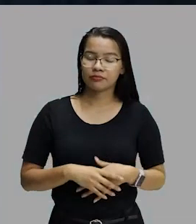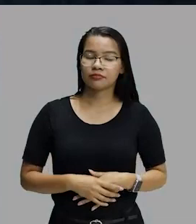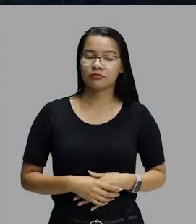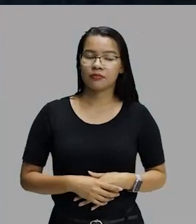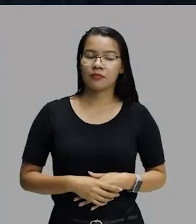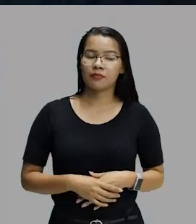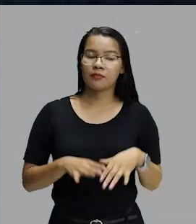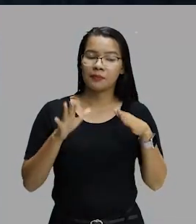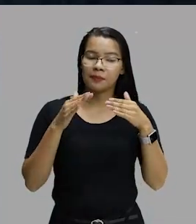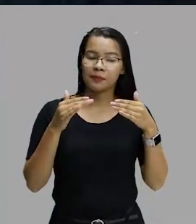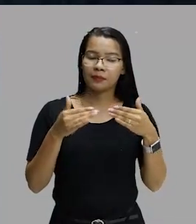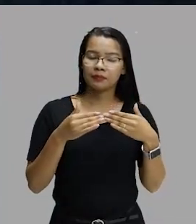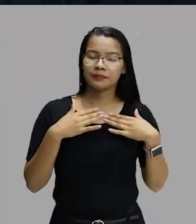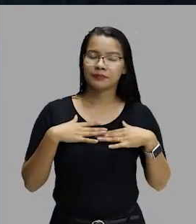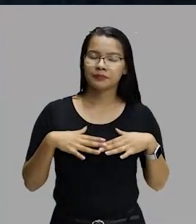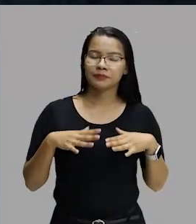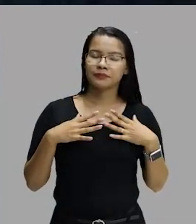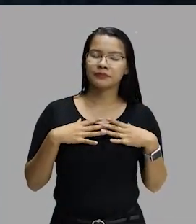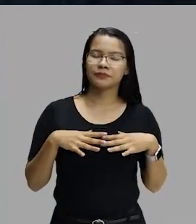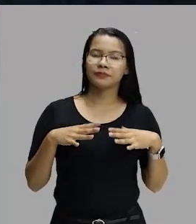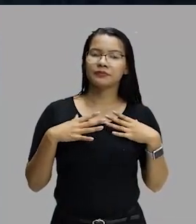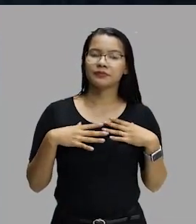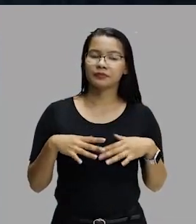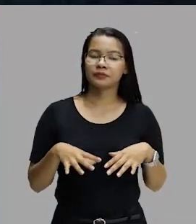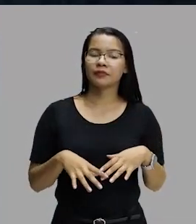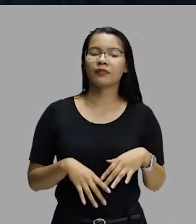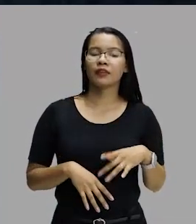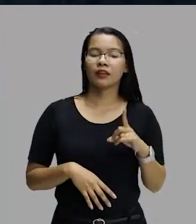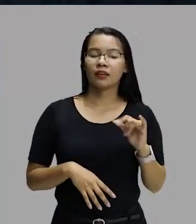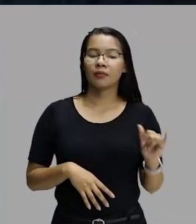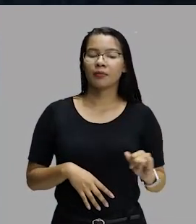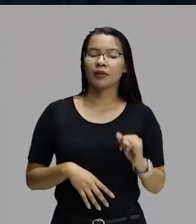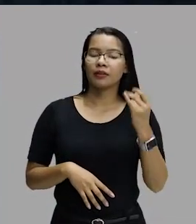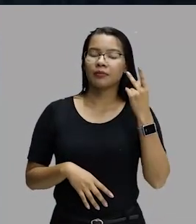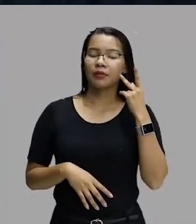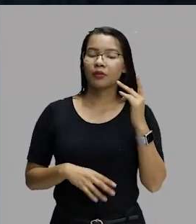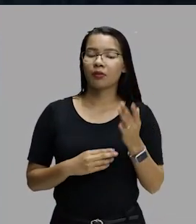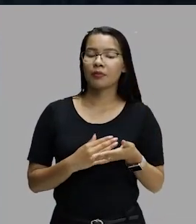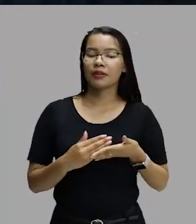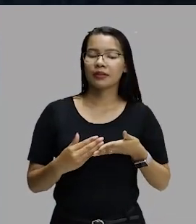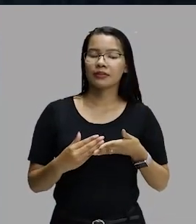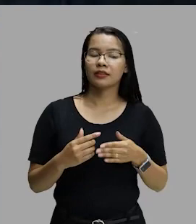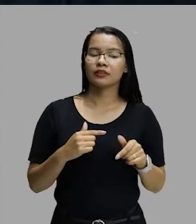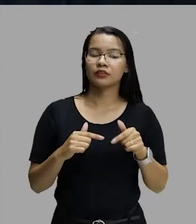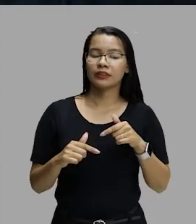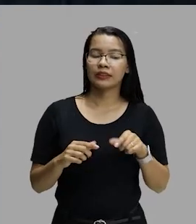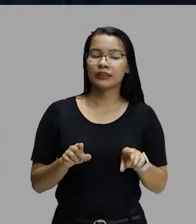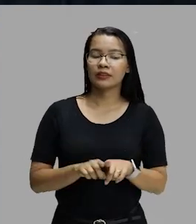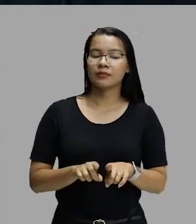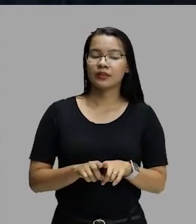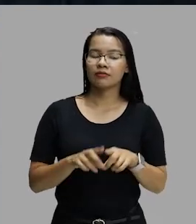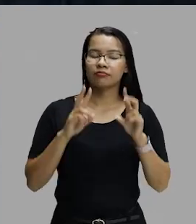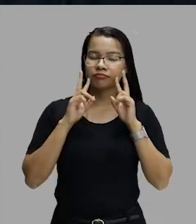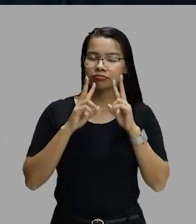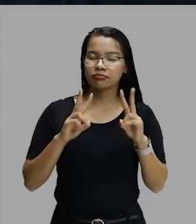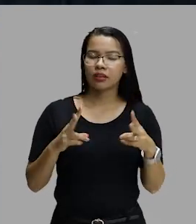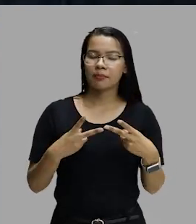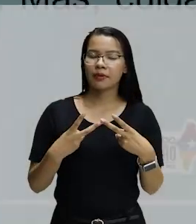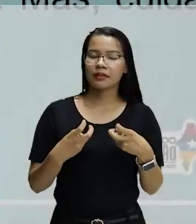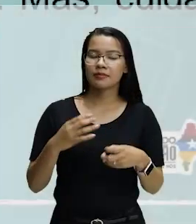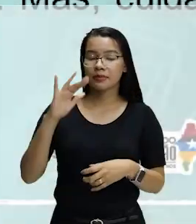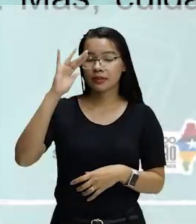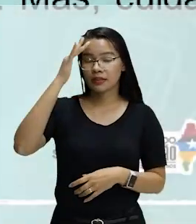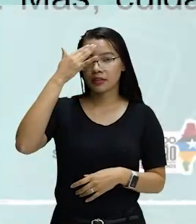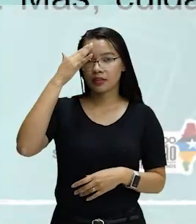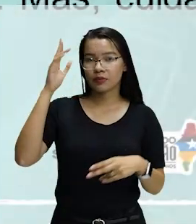Leitura atenta e calma é muito importante para começar essa tarefa. E assim, se familiarizar com o tema ou